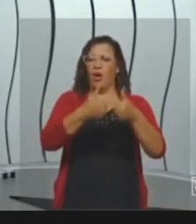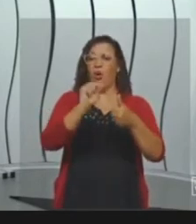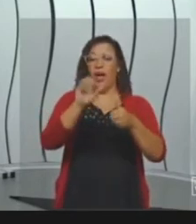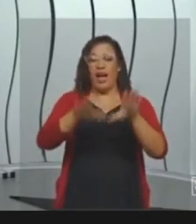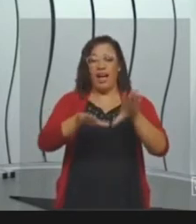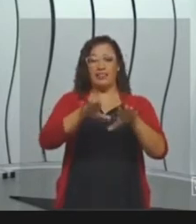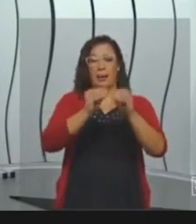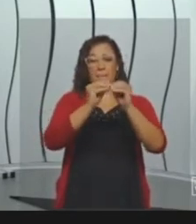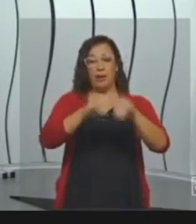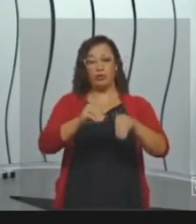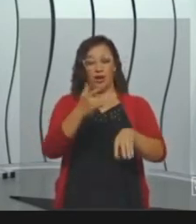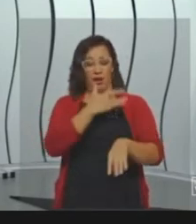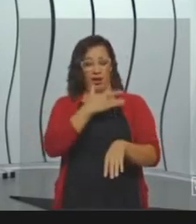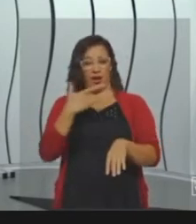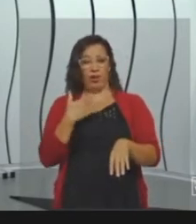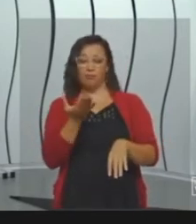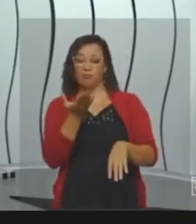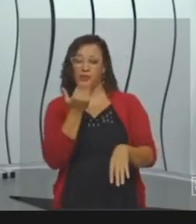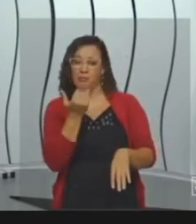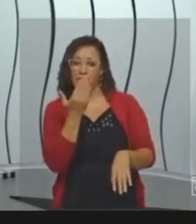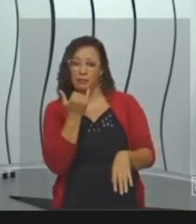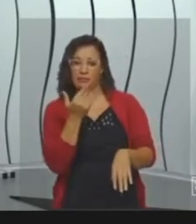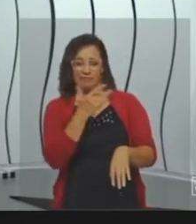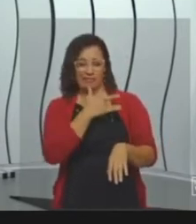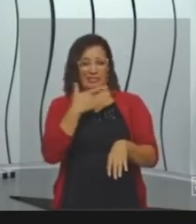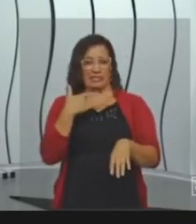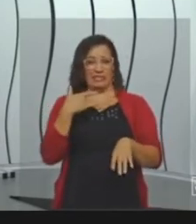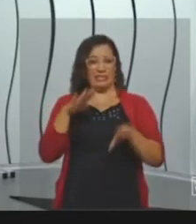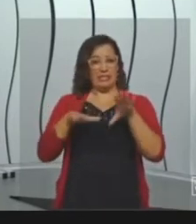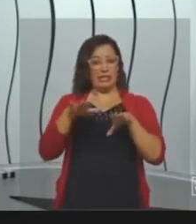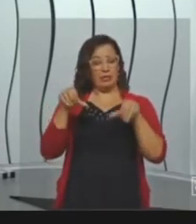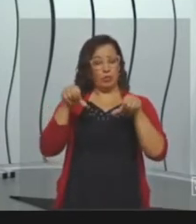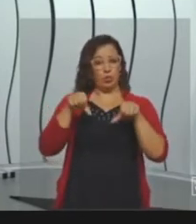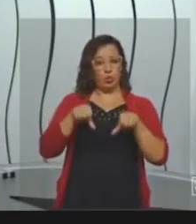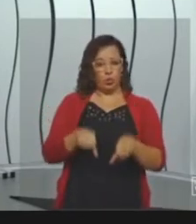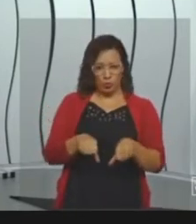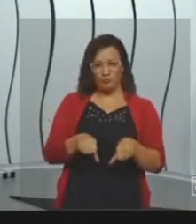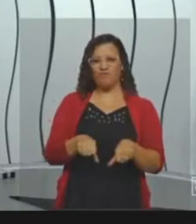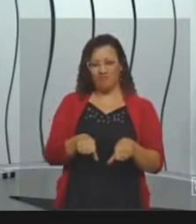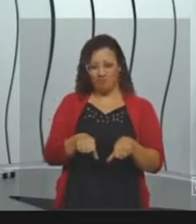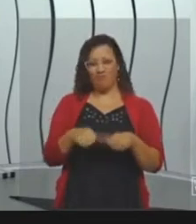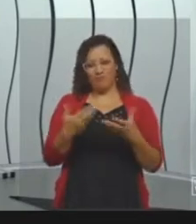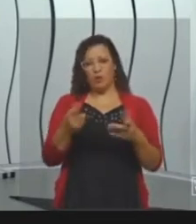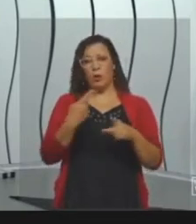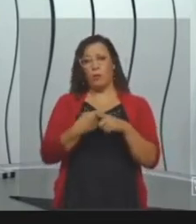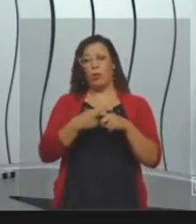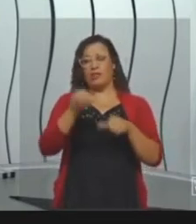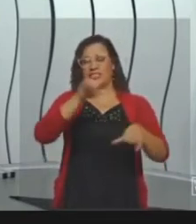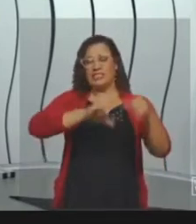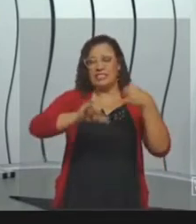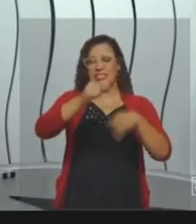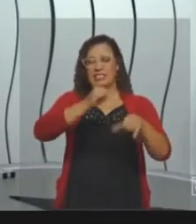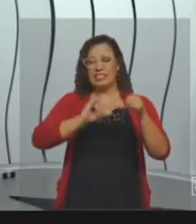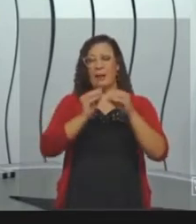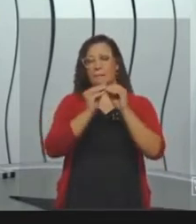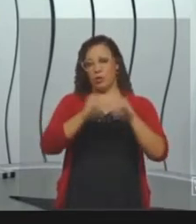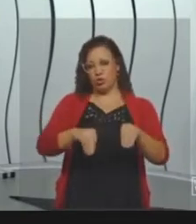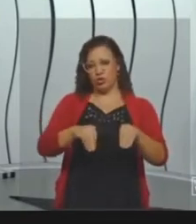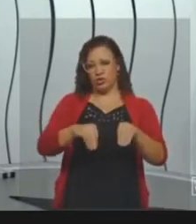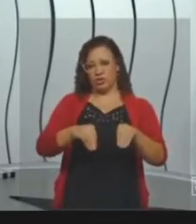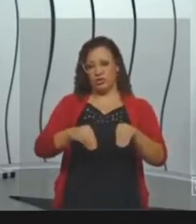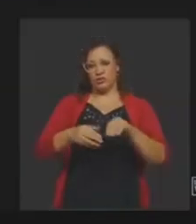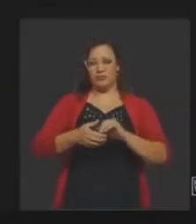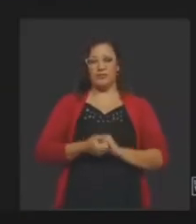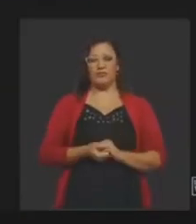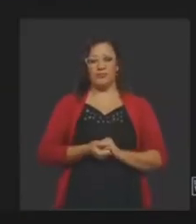humano por causa dessas substâncias que muitas vezes podem ser tóxicas também. E a questão